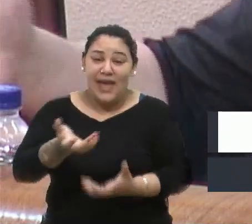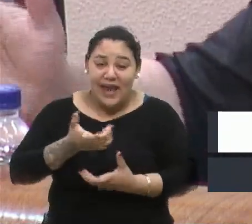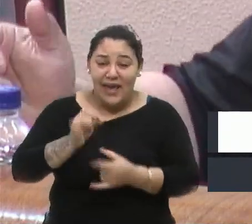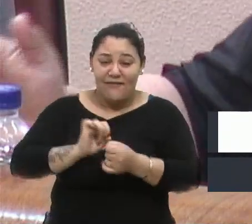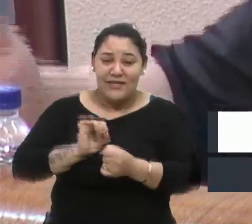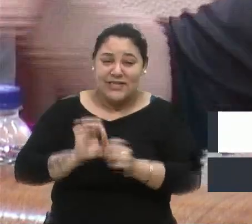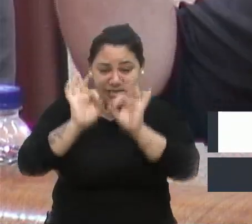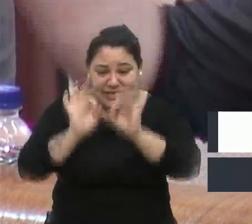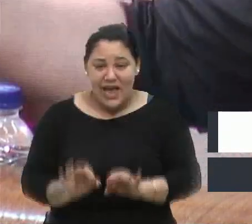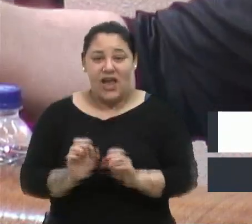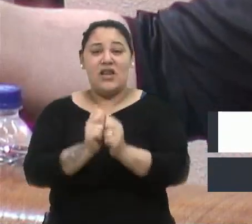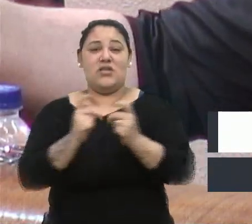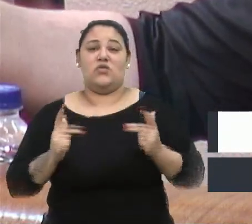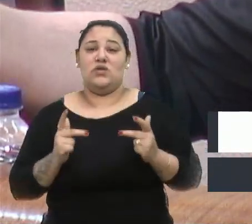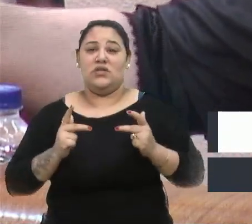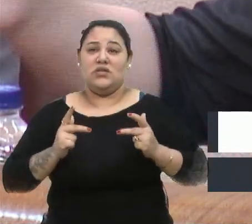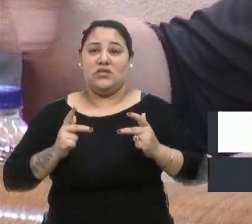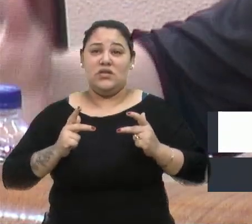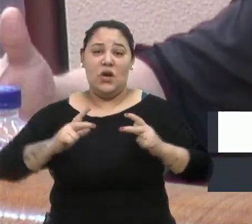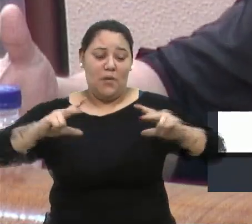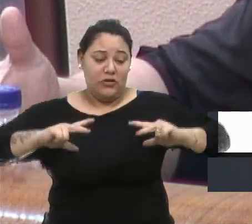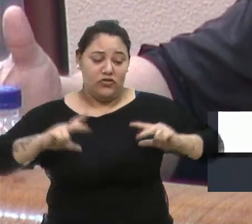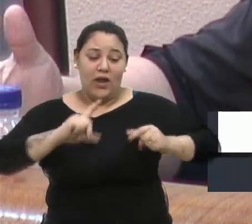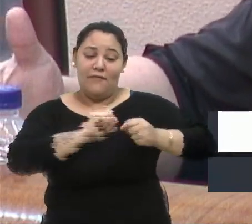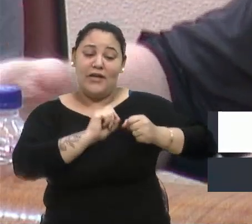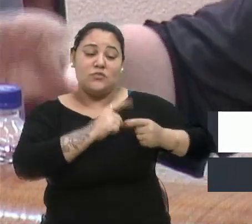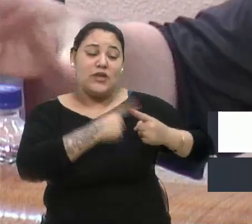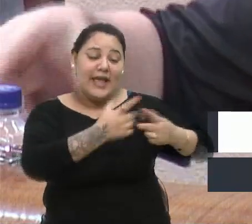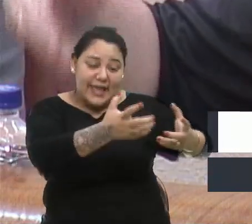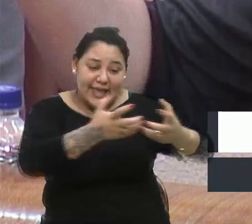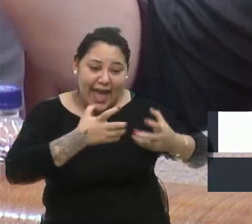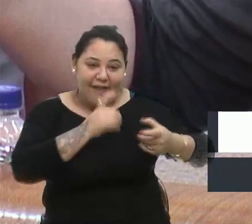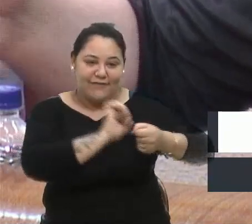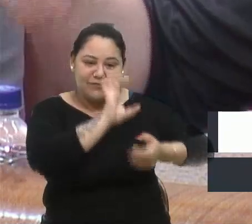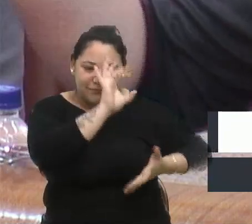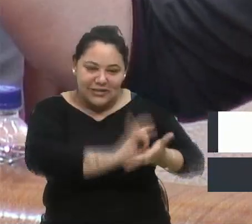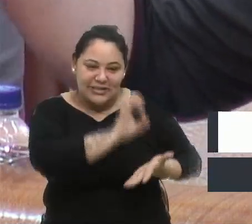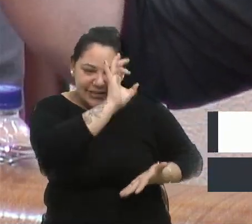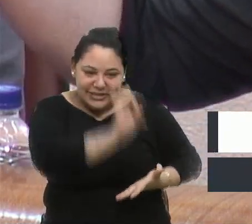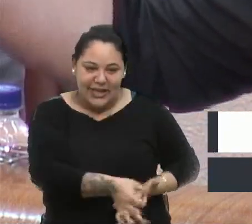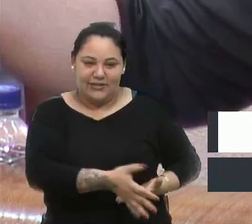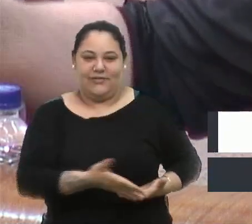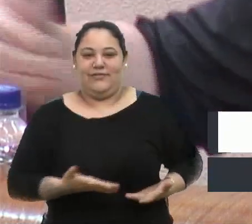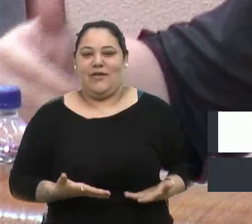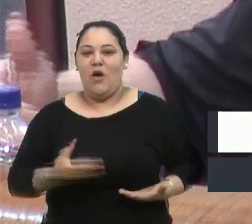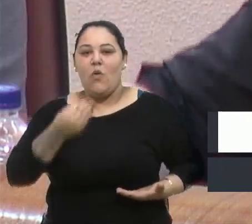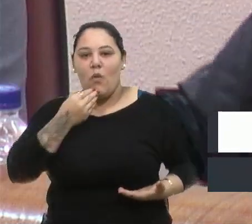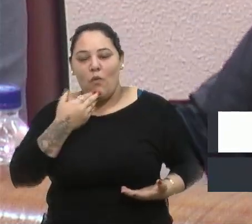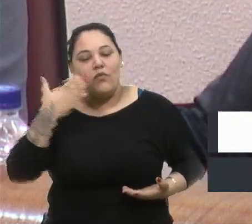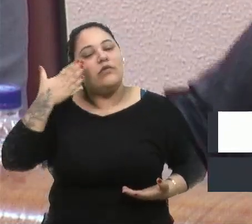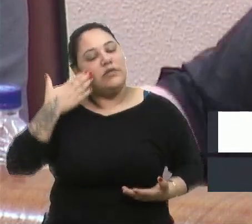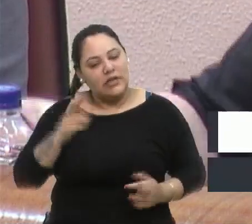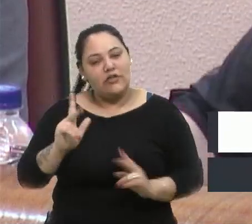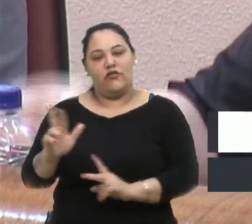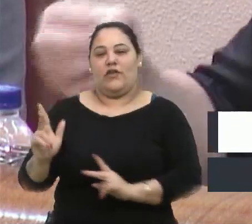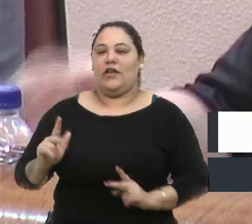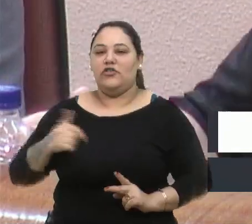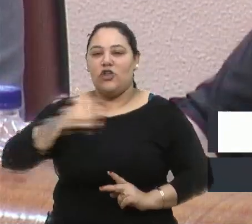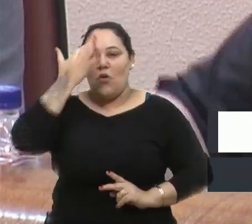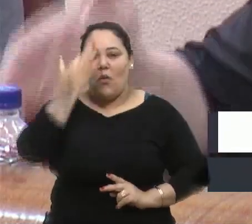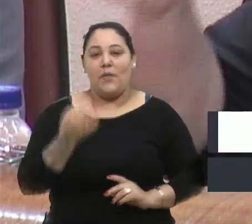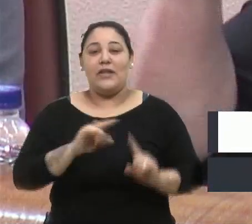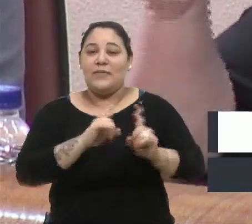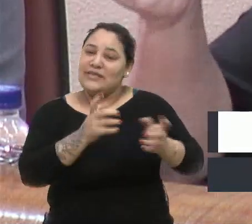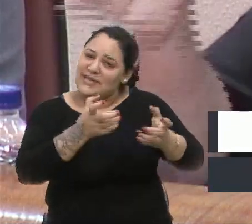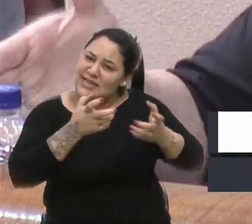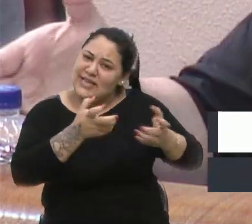dá certo. O privado faz porque quer fazer, claro que é muito diferente, eu entendo isso, mas quem quer fazer,